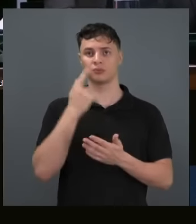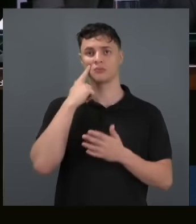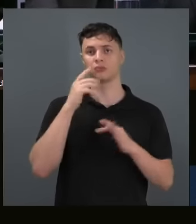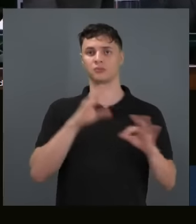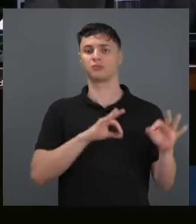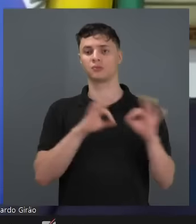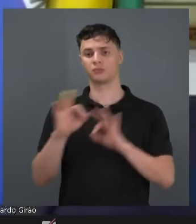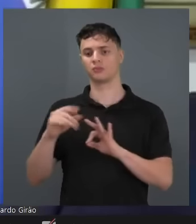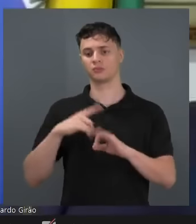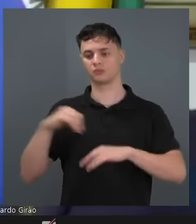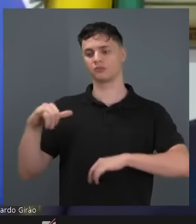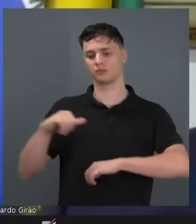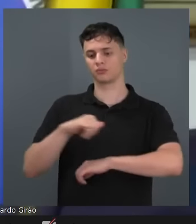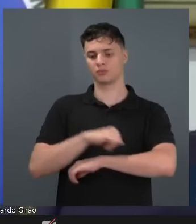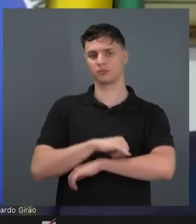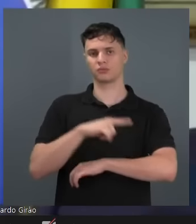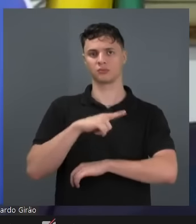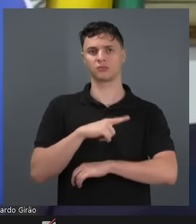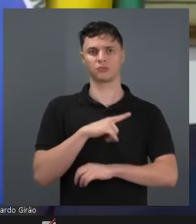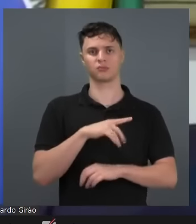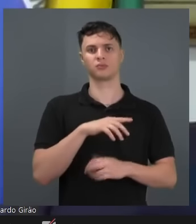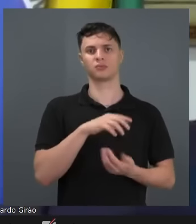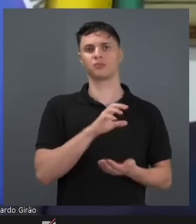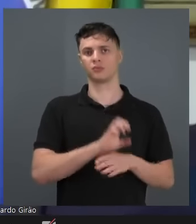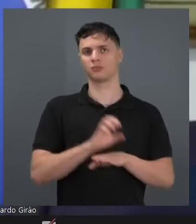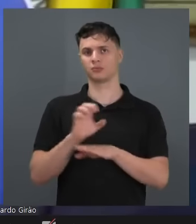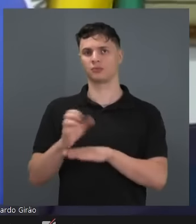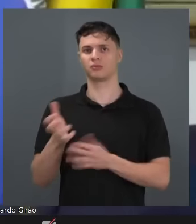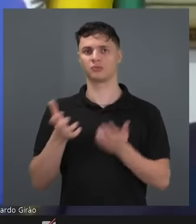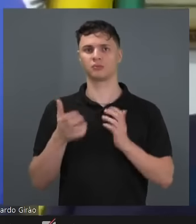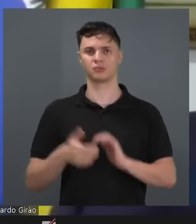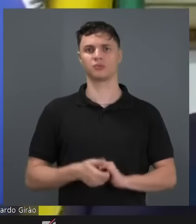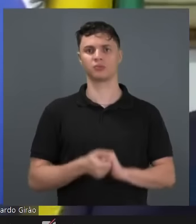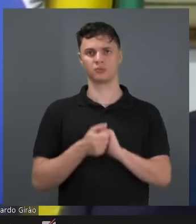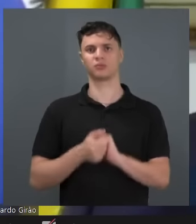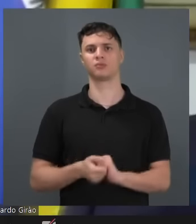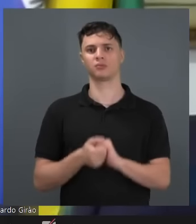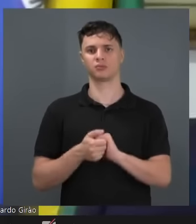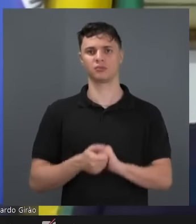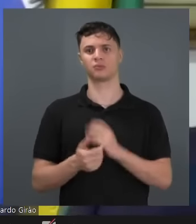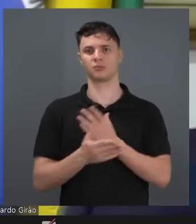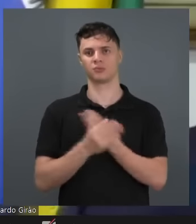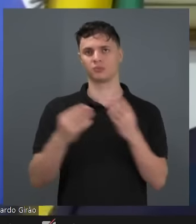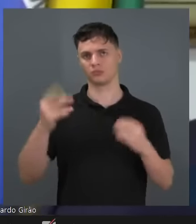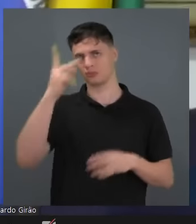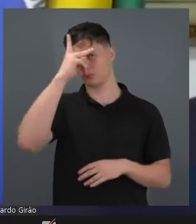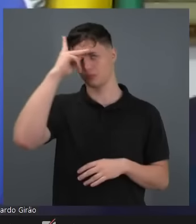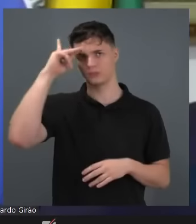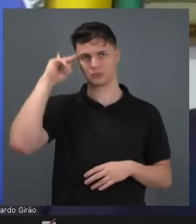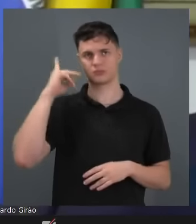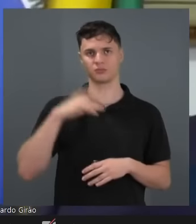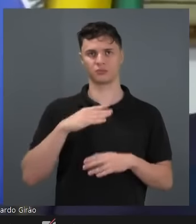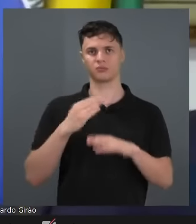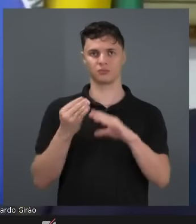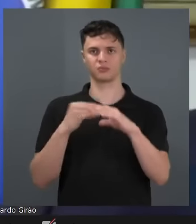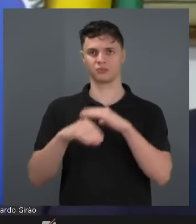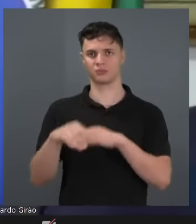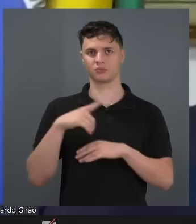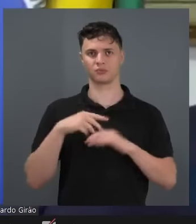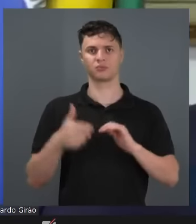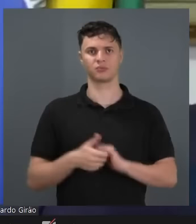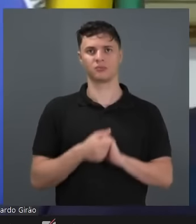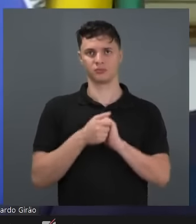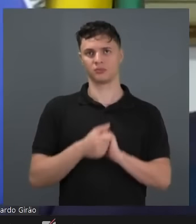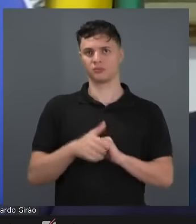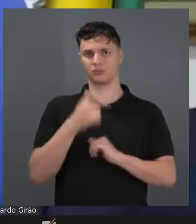pelos portões de vários estados, e eu quero lhe cumprimentar. Muitas pessoas, inclusive, enviaram as congratulações